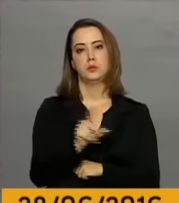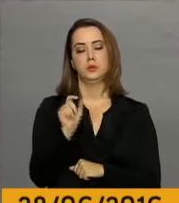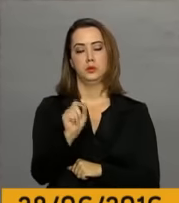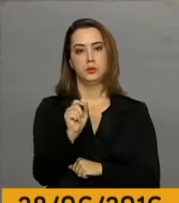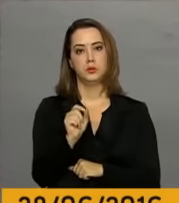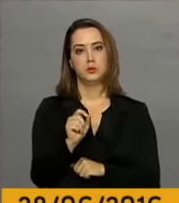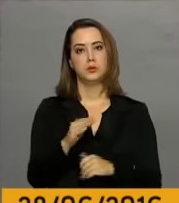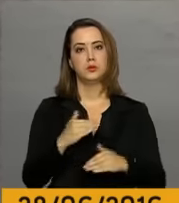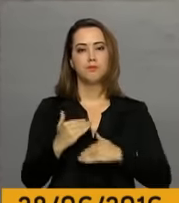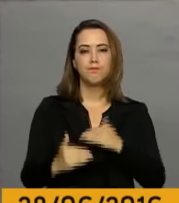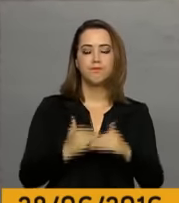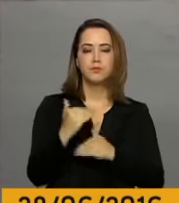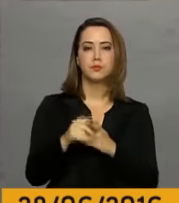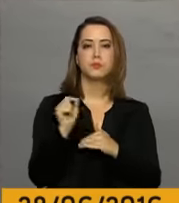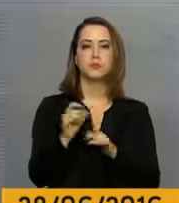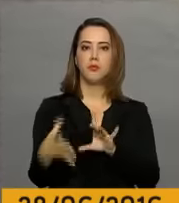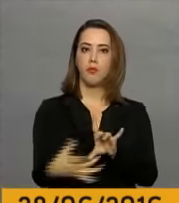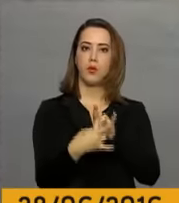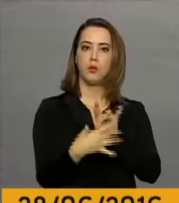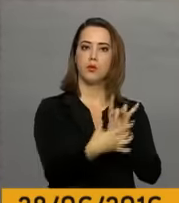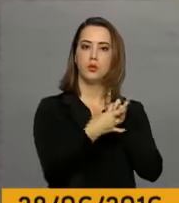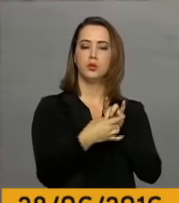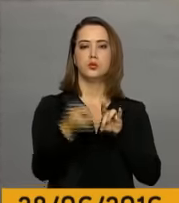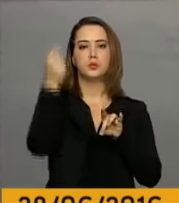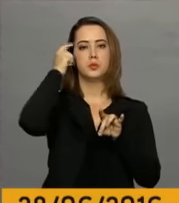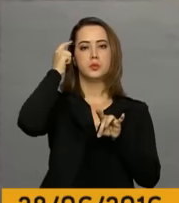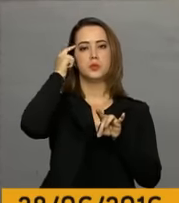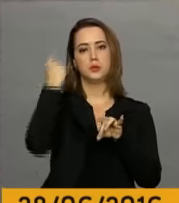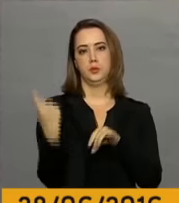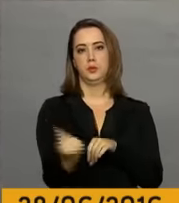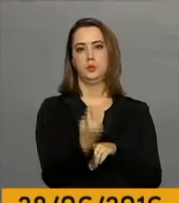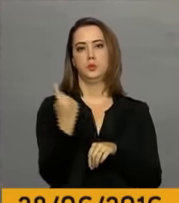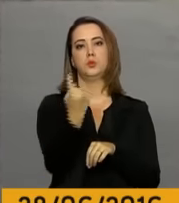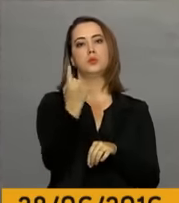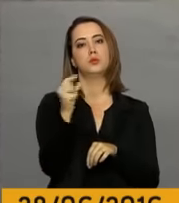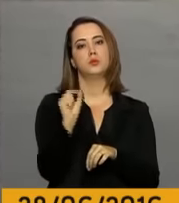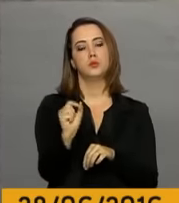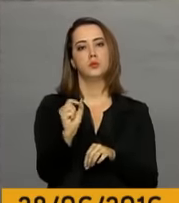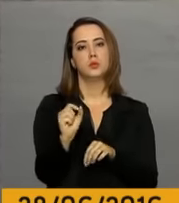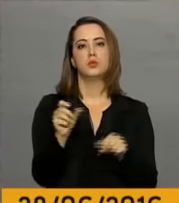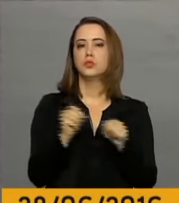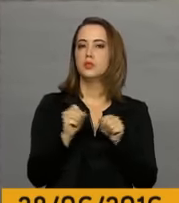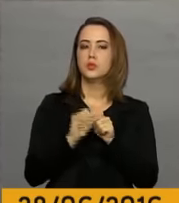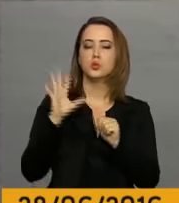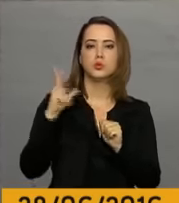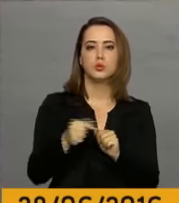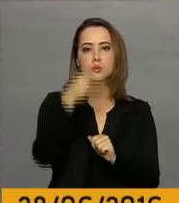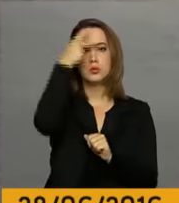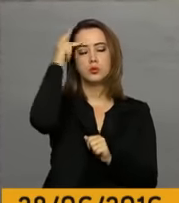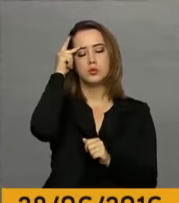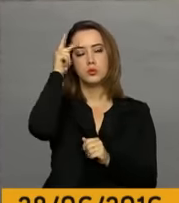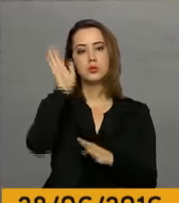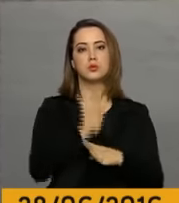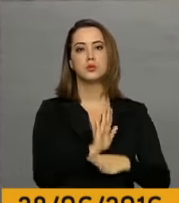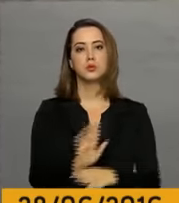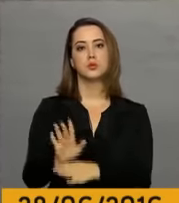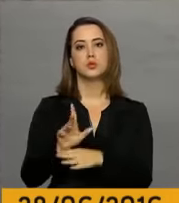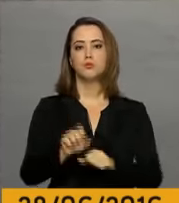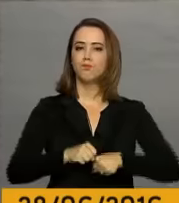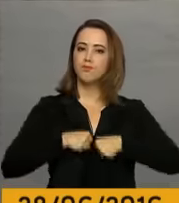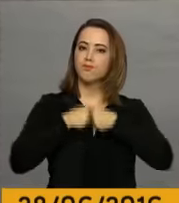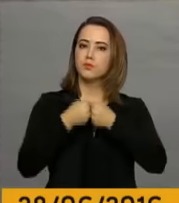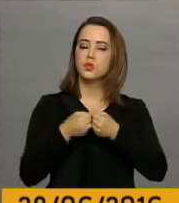sentido de reunificar o pensamento Nacional de fazer com que todos se empenhem como se empenham